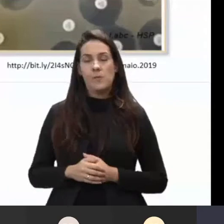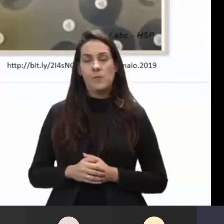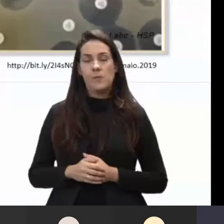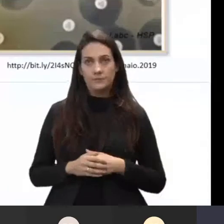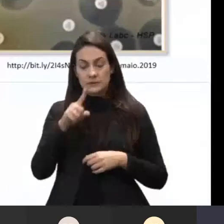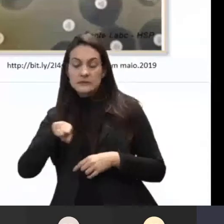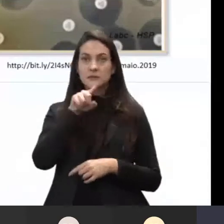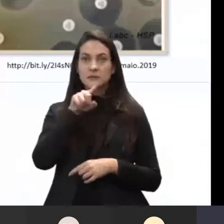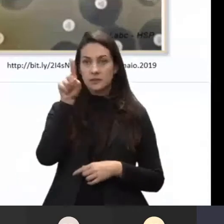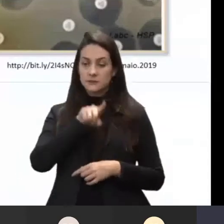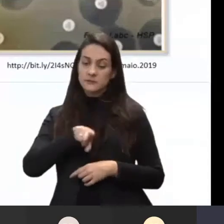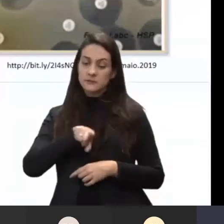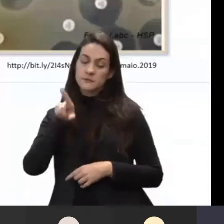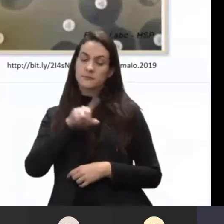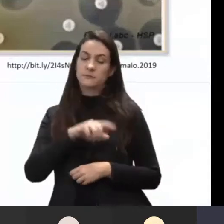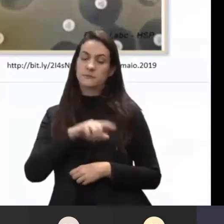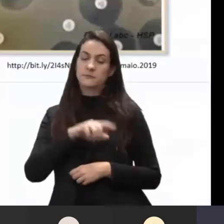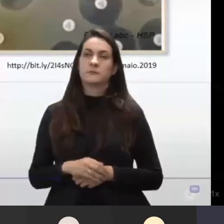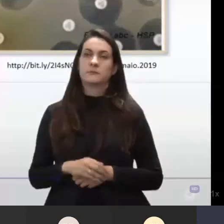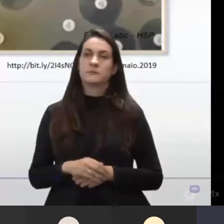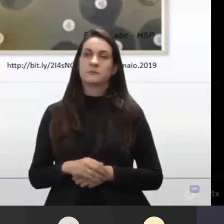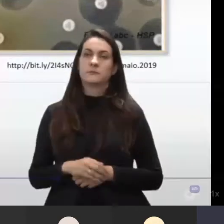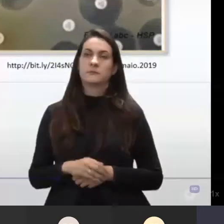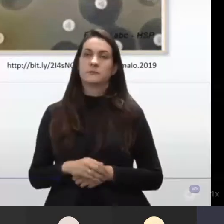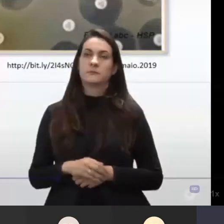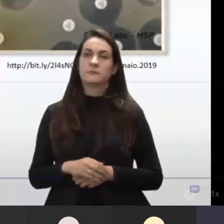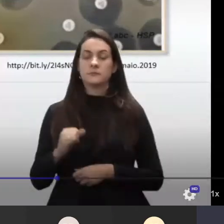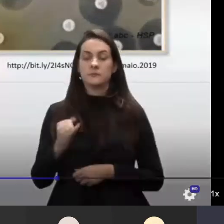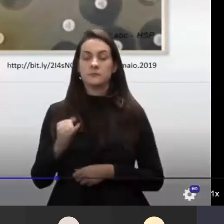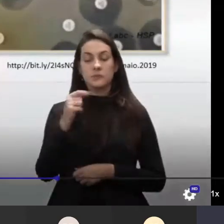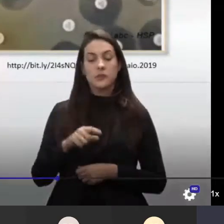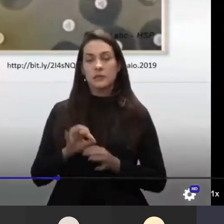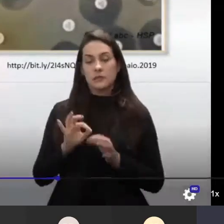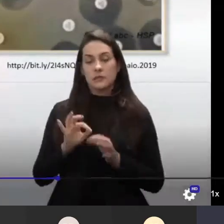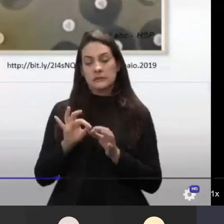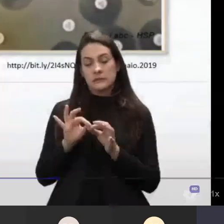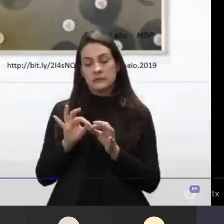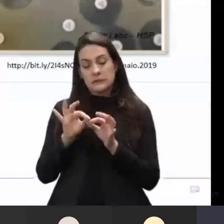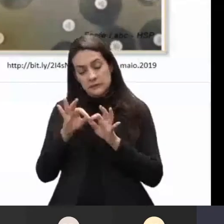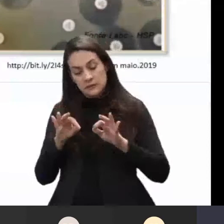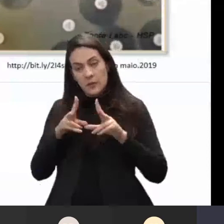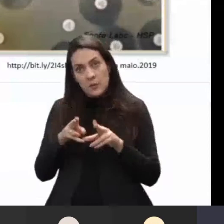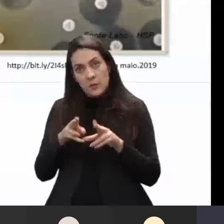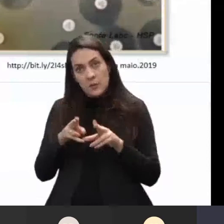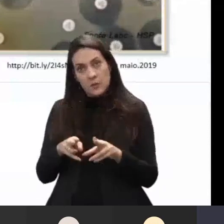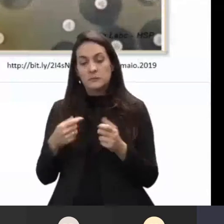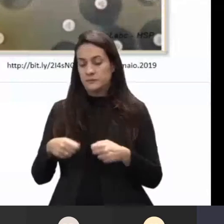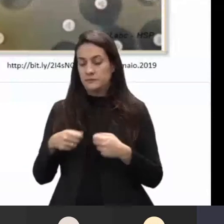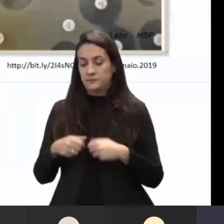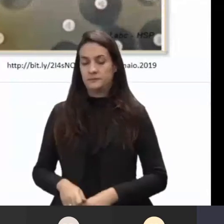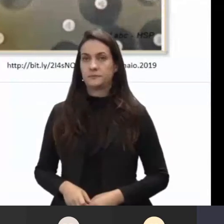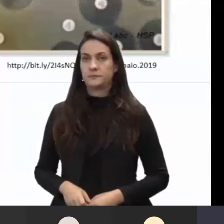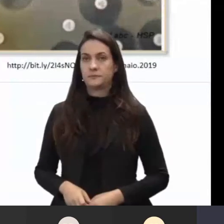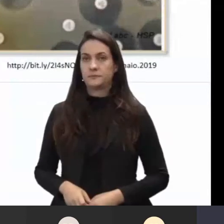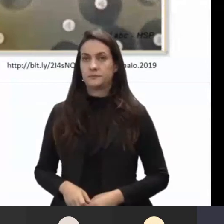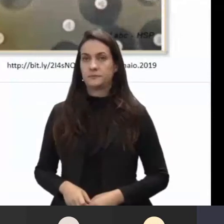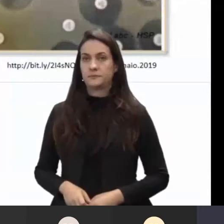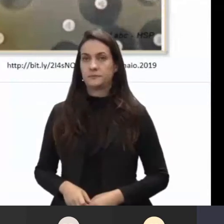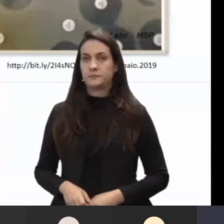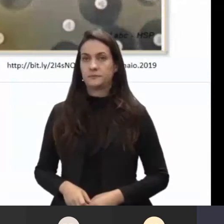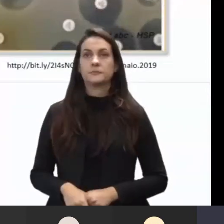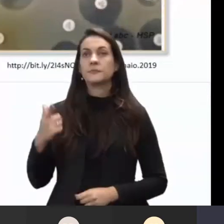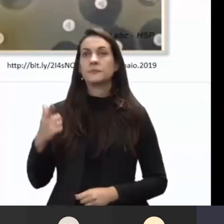ovalado, tá? Então, é muito importante você manter a distância uniforme dos antibióticos.